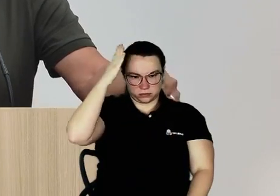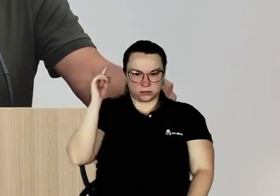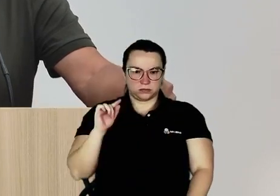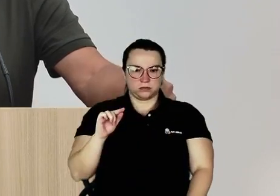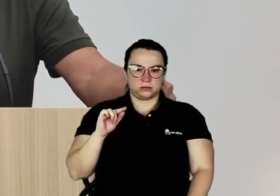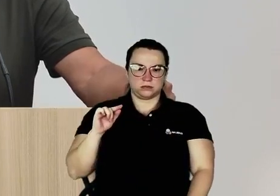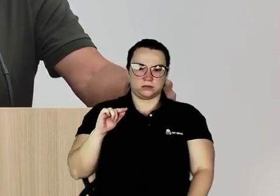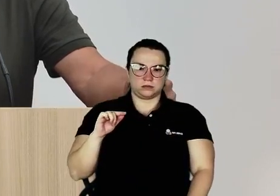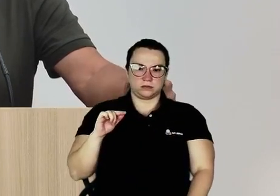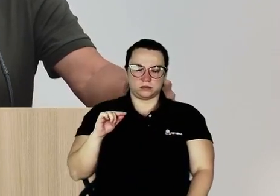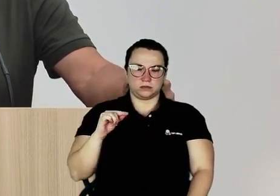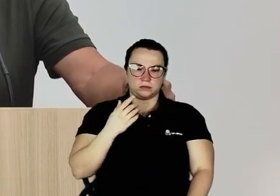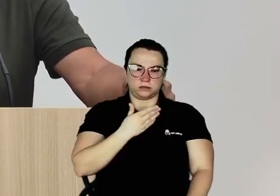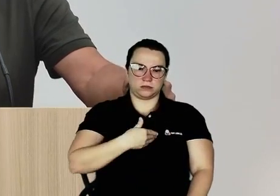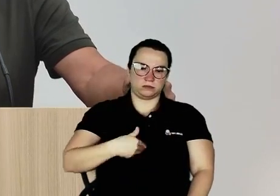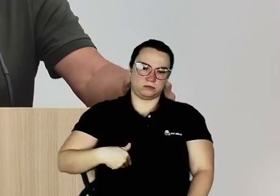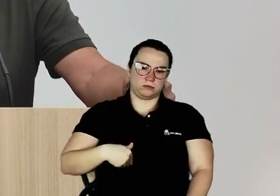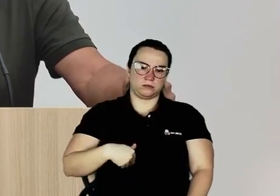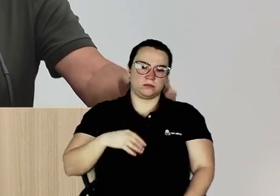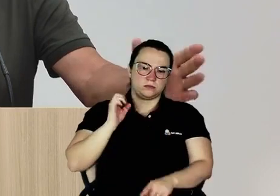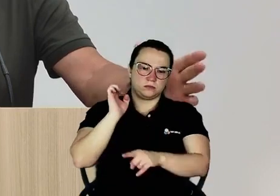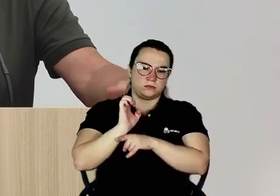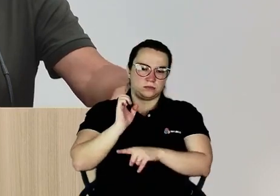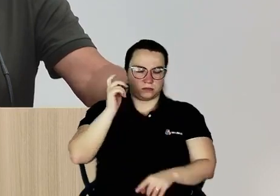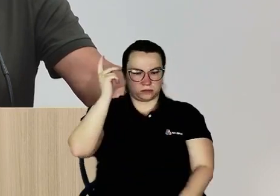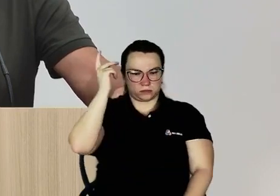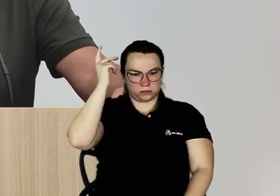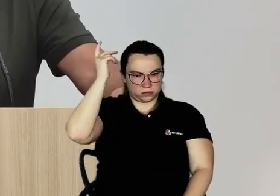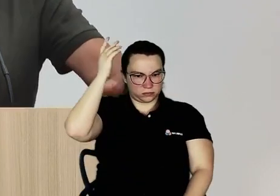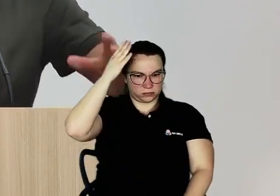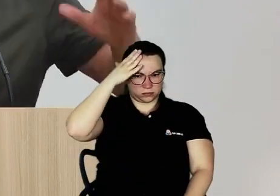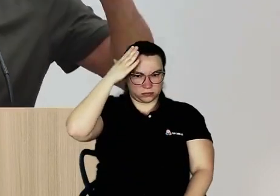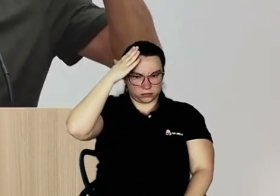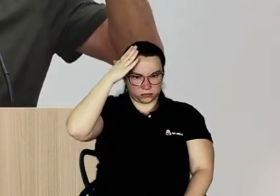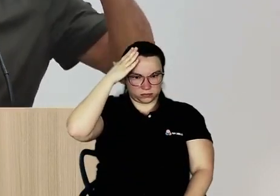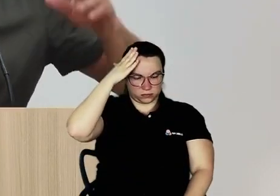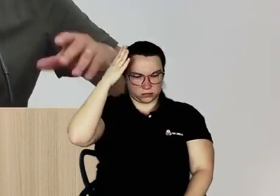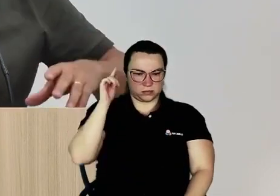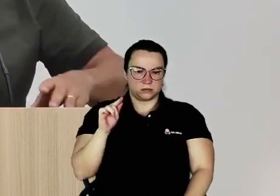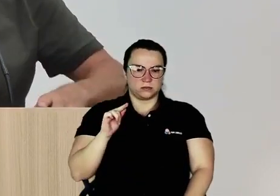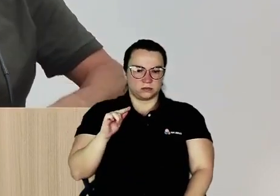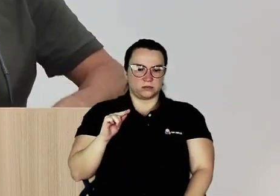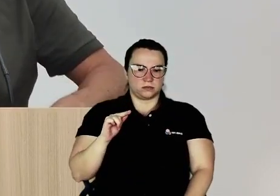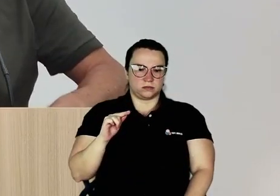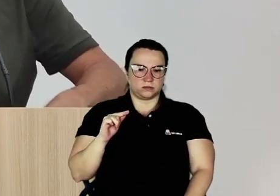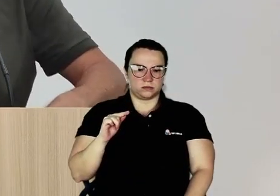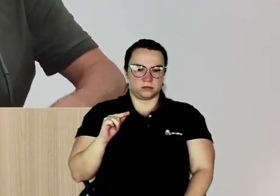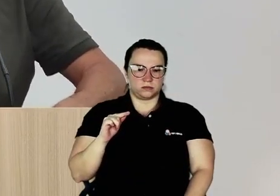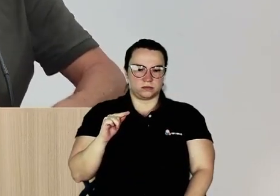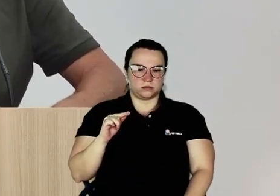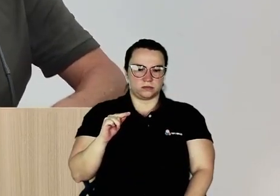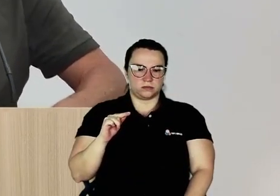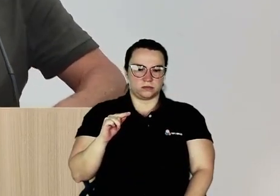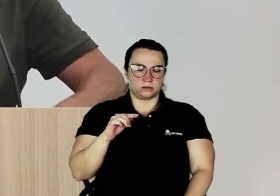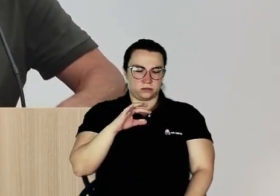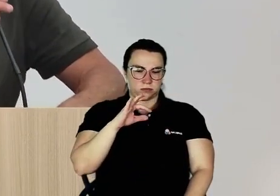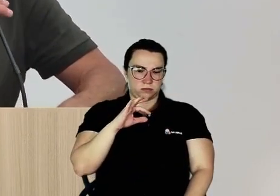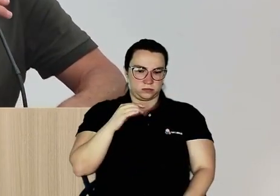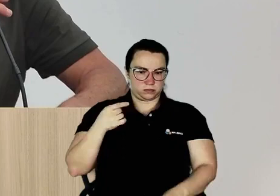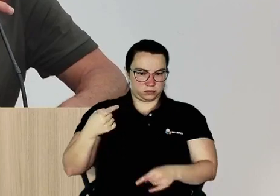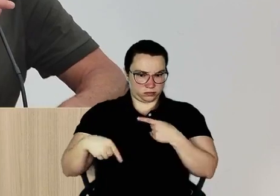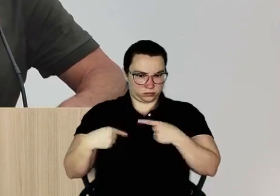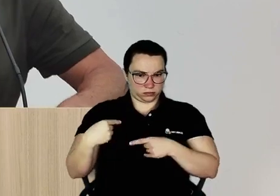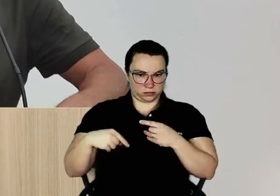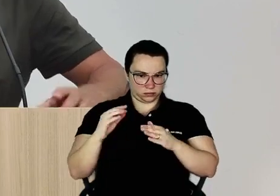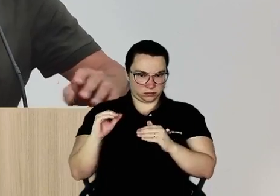do governo do estado do Paraná, mas a gente está muito longe. Porque, na verdade, esses políticos do alto escalão do estado do Paraná ou do